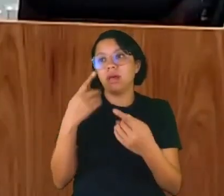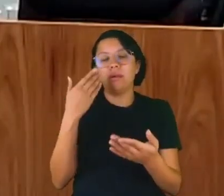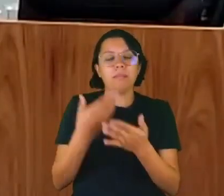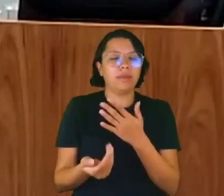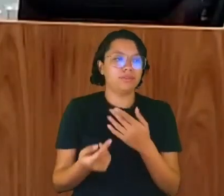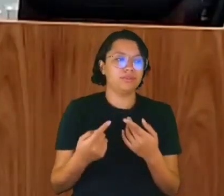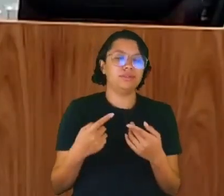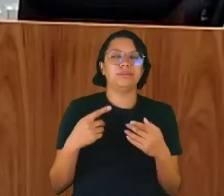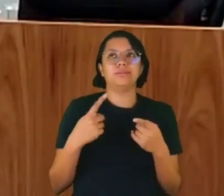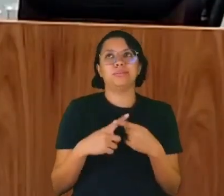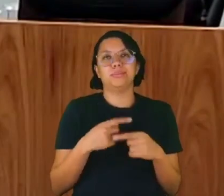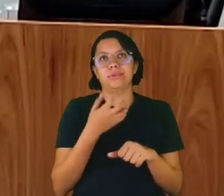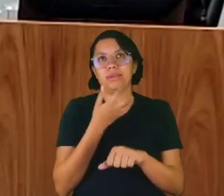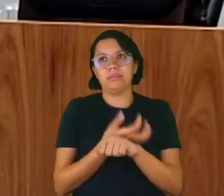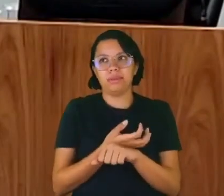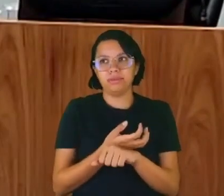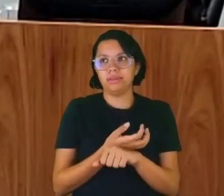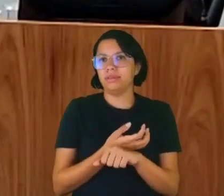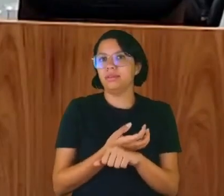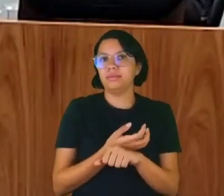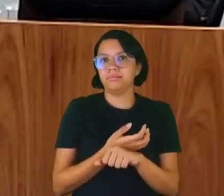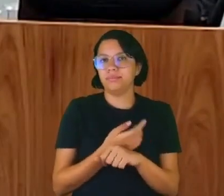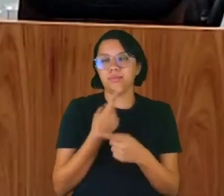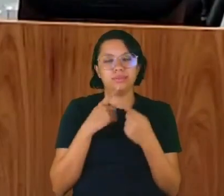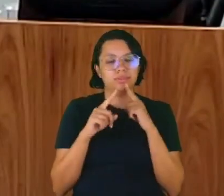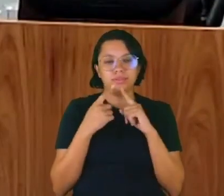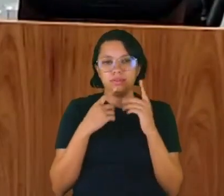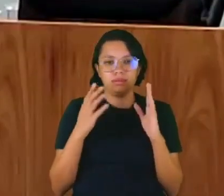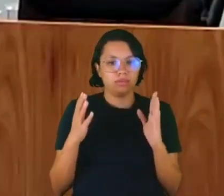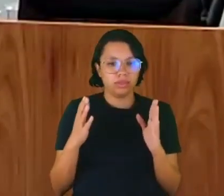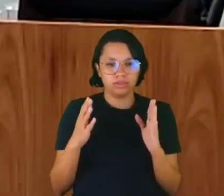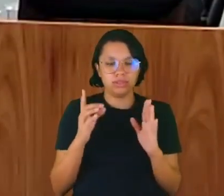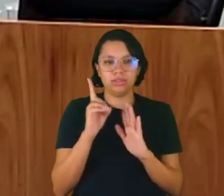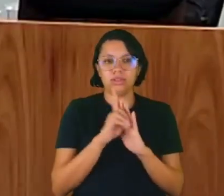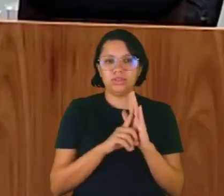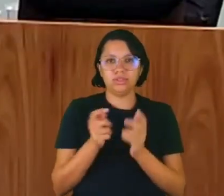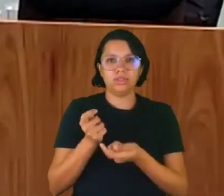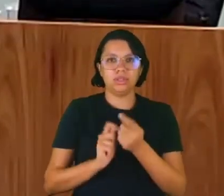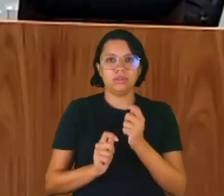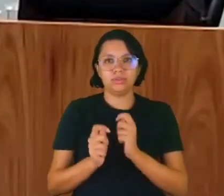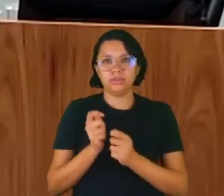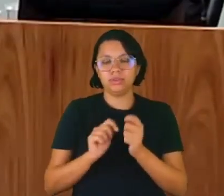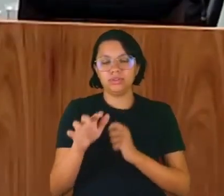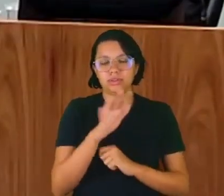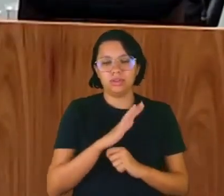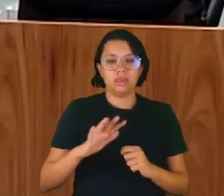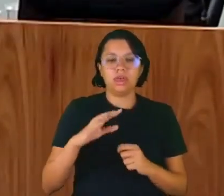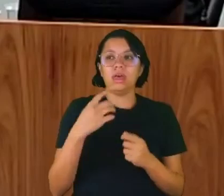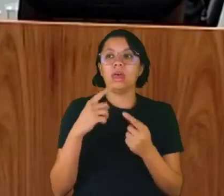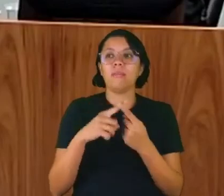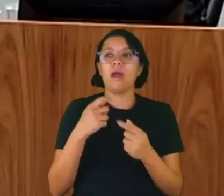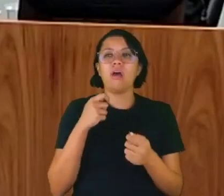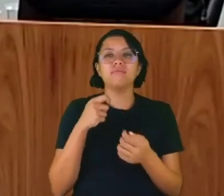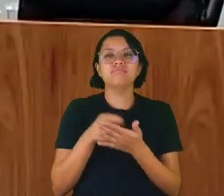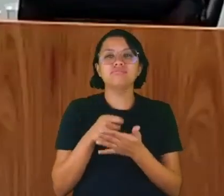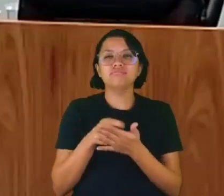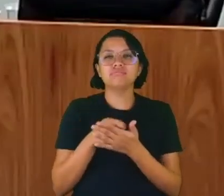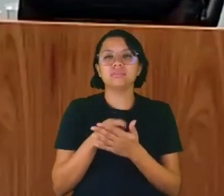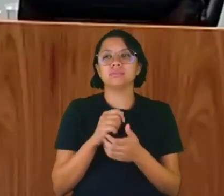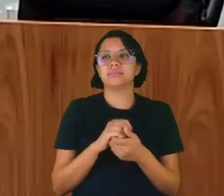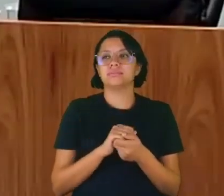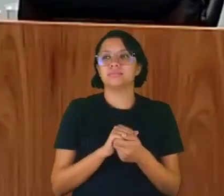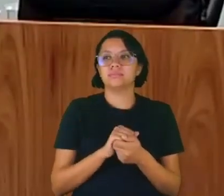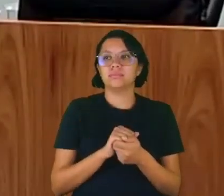é matéria, não poderia ser debatida em direito administrativo, em área administrativa, mas eu fiz questão de pôr o voto